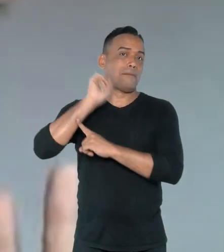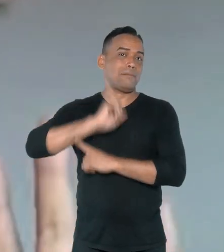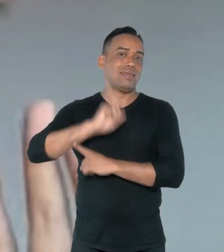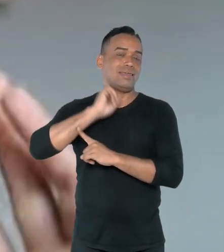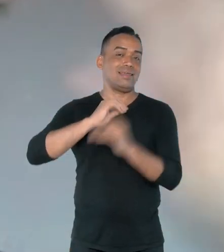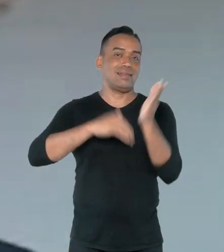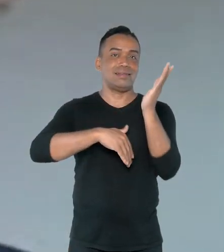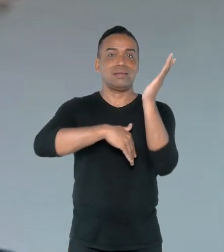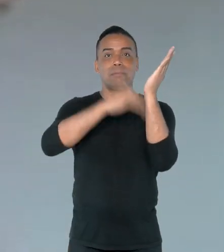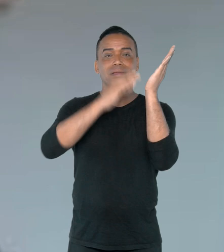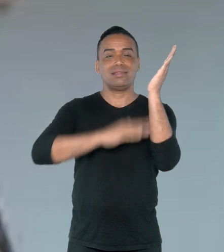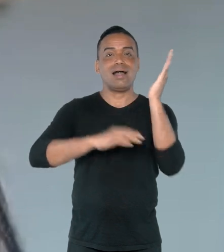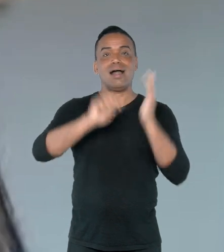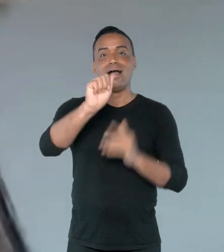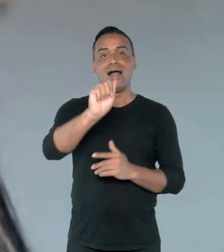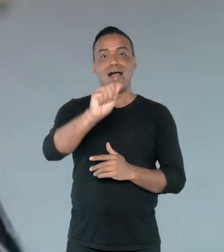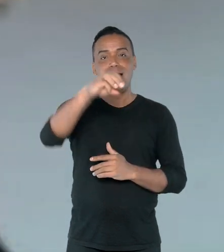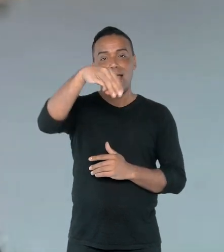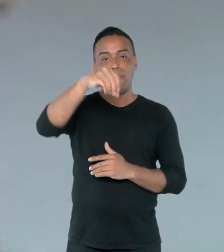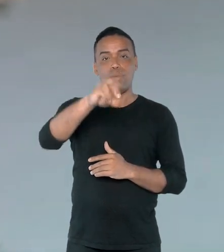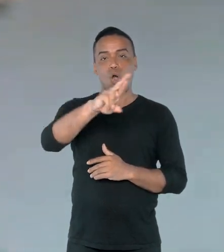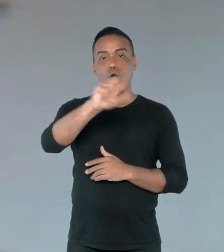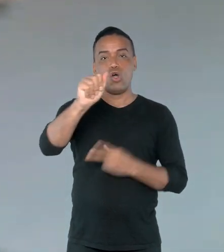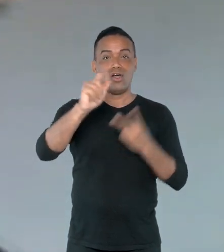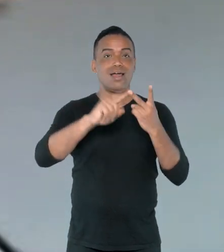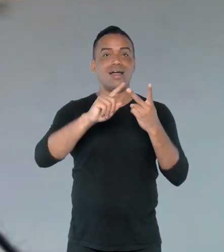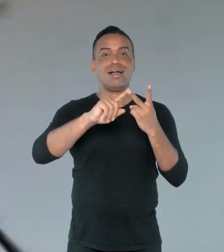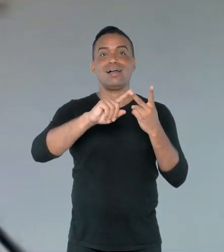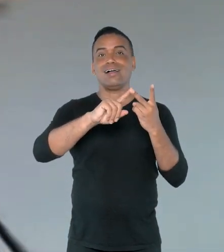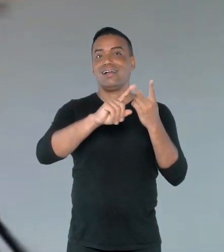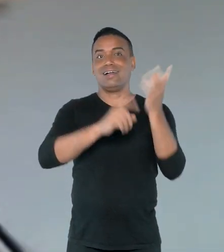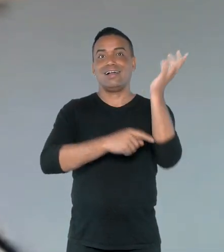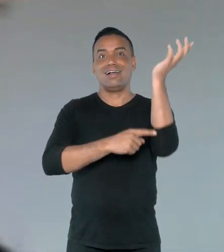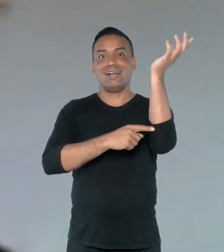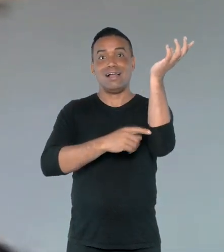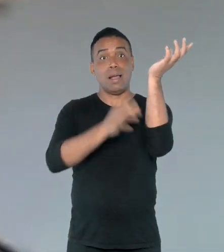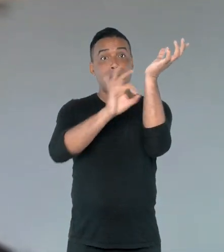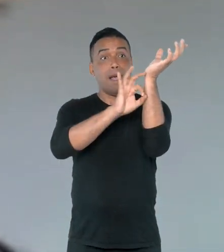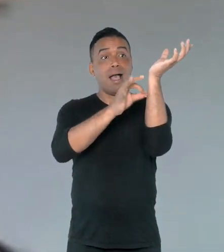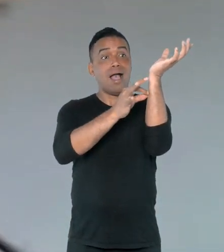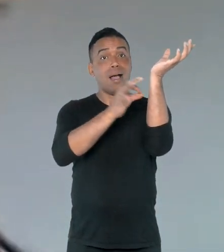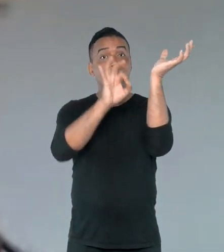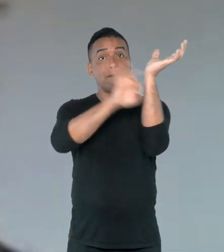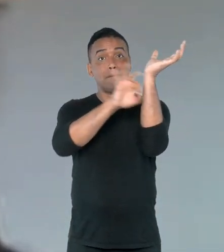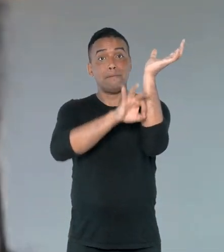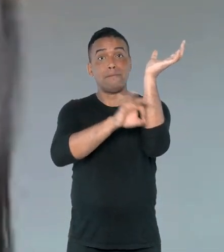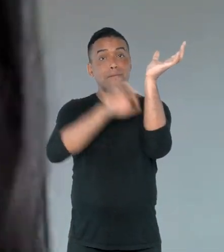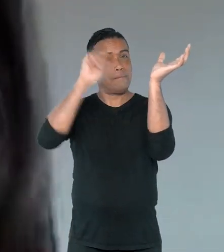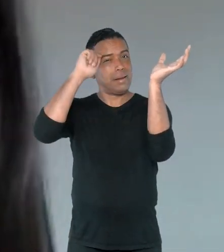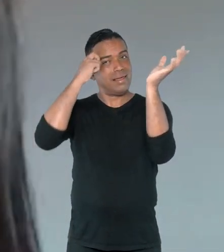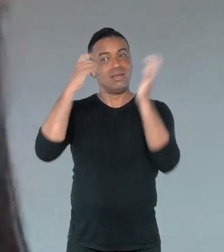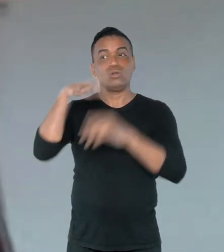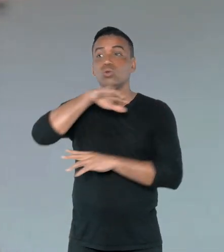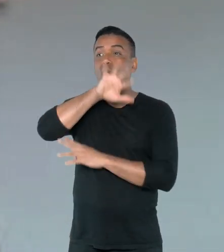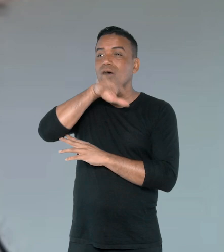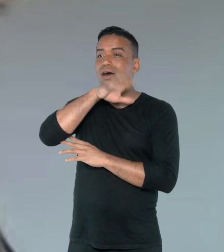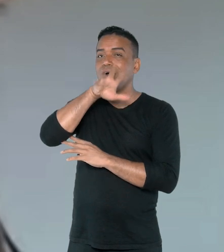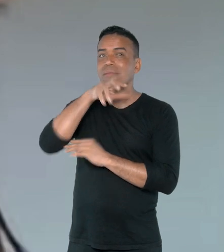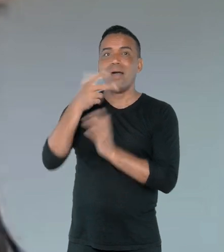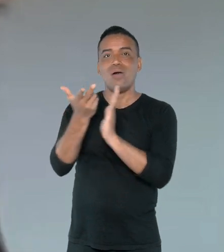de pintar um pé de amora, um pé de abuticaba. Os animais são muito bem feitinhos,